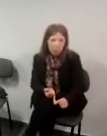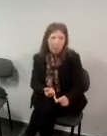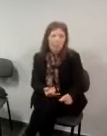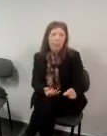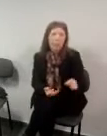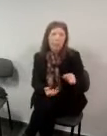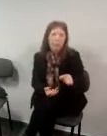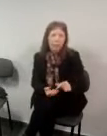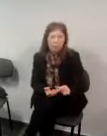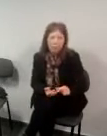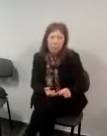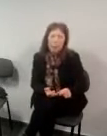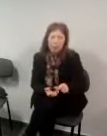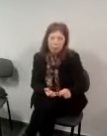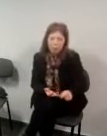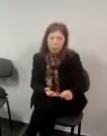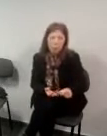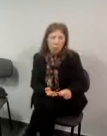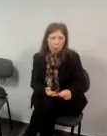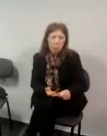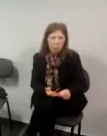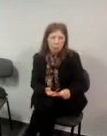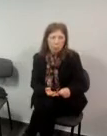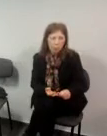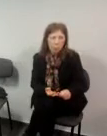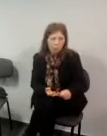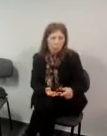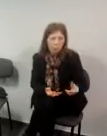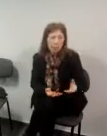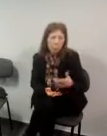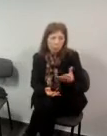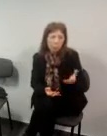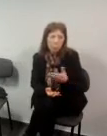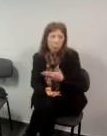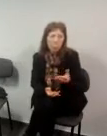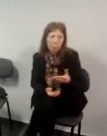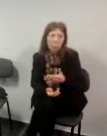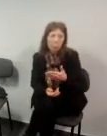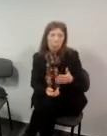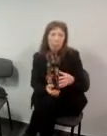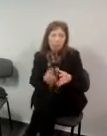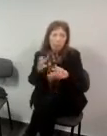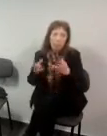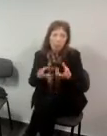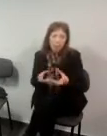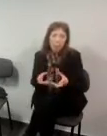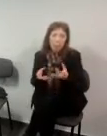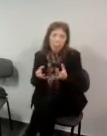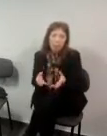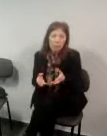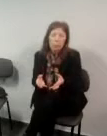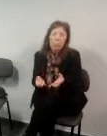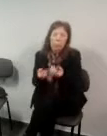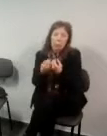diálogo fraterno, se a gente vê que a pessoa tem algum problema espiritual, né, ou chega à conclusão, bom, está desarmonizado, por